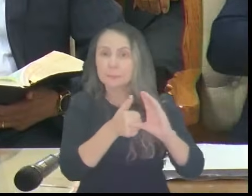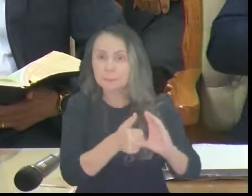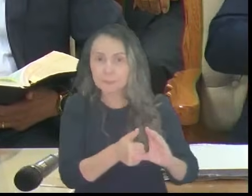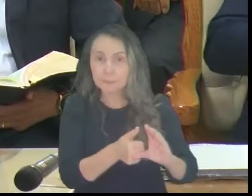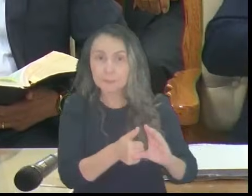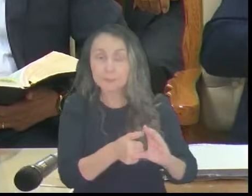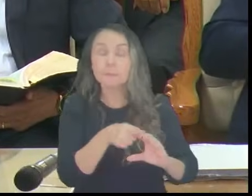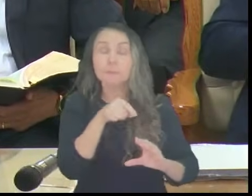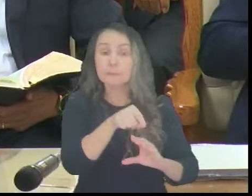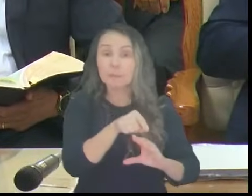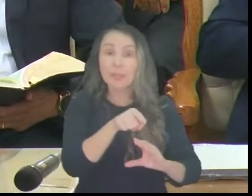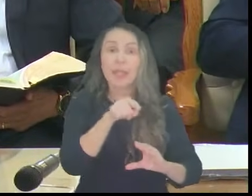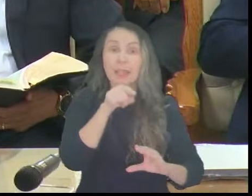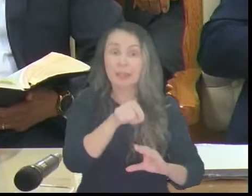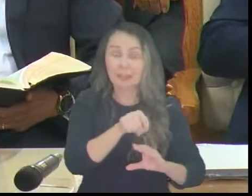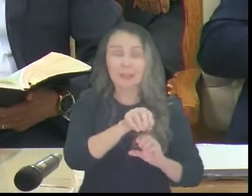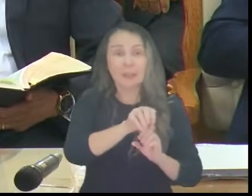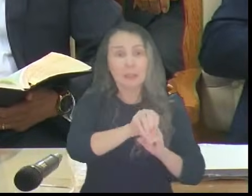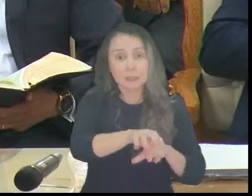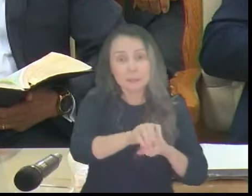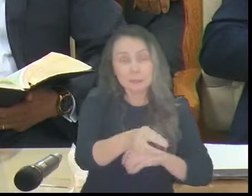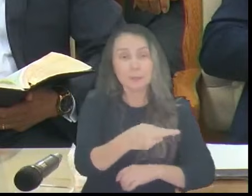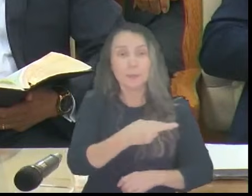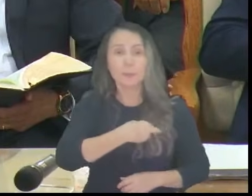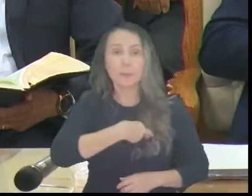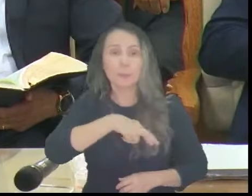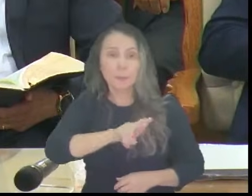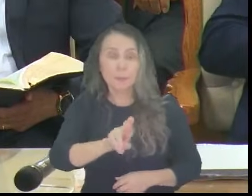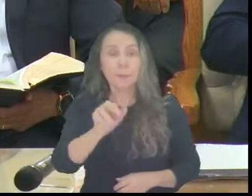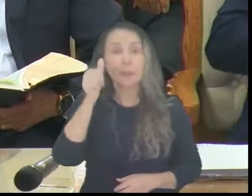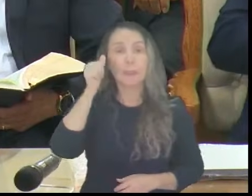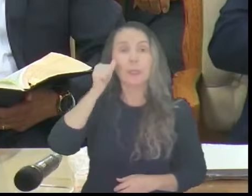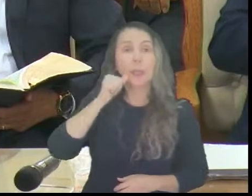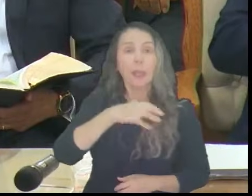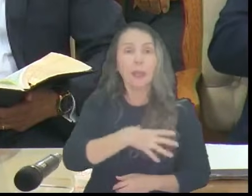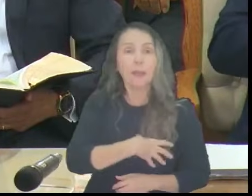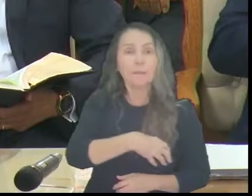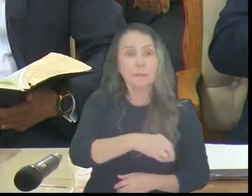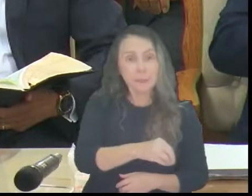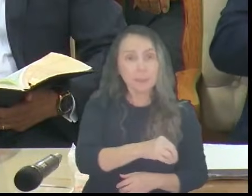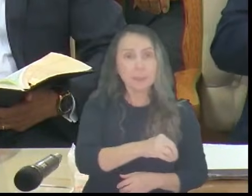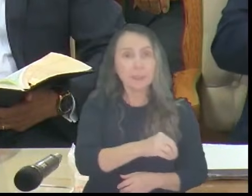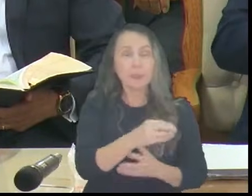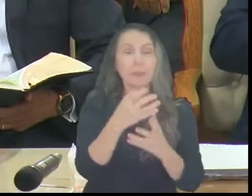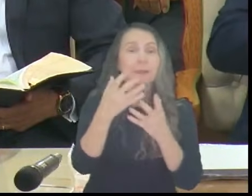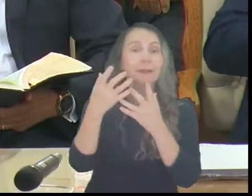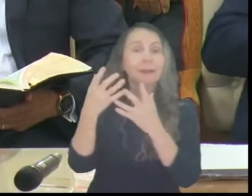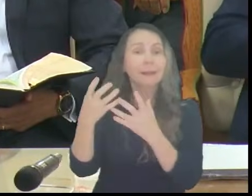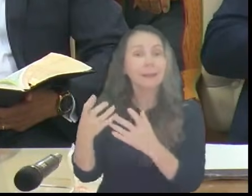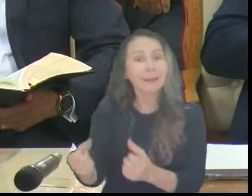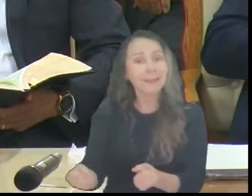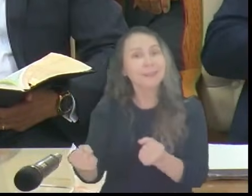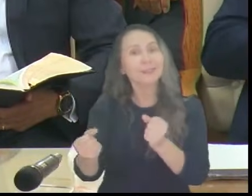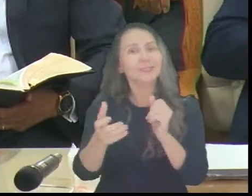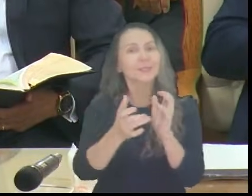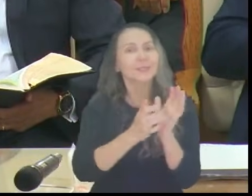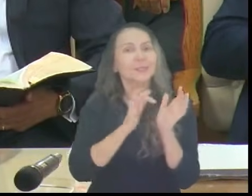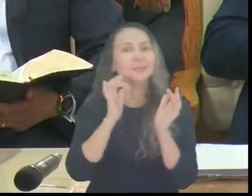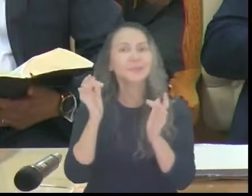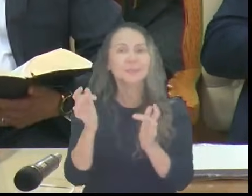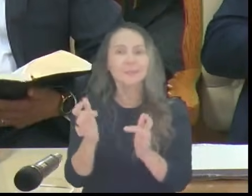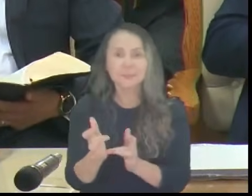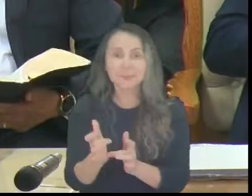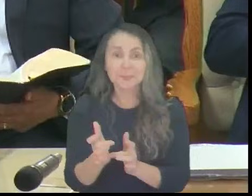que deu aula de religião e a menina se converteu a Cristo. A